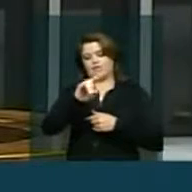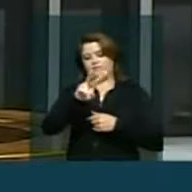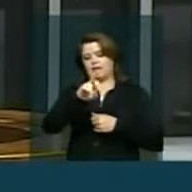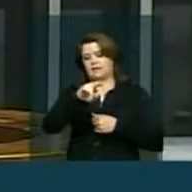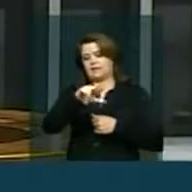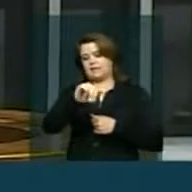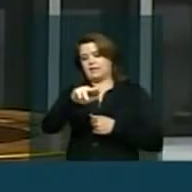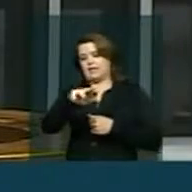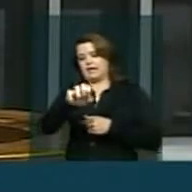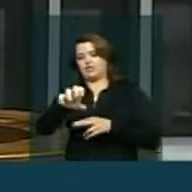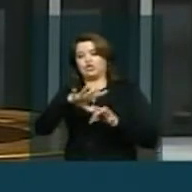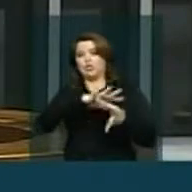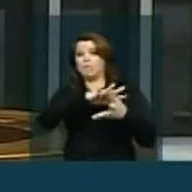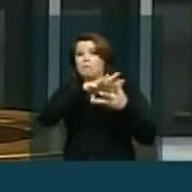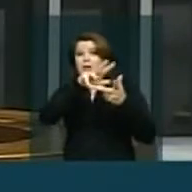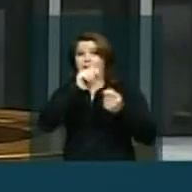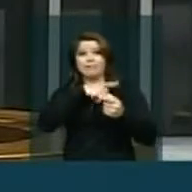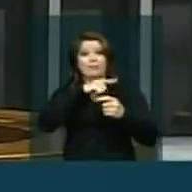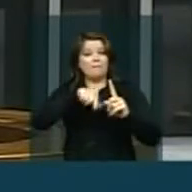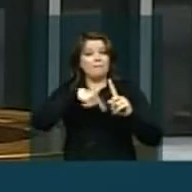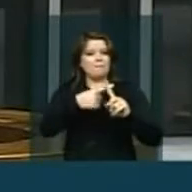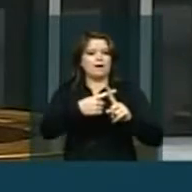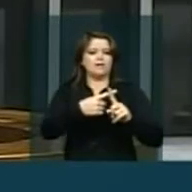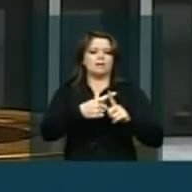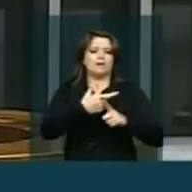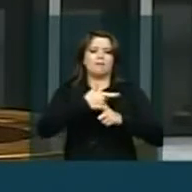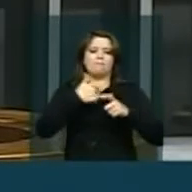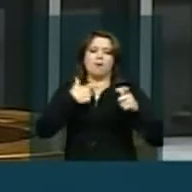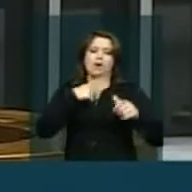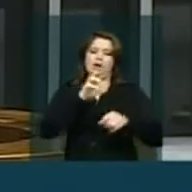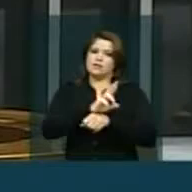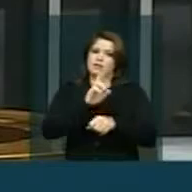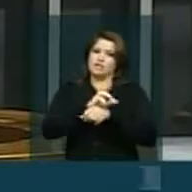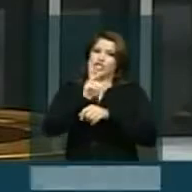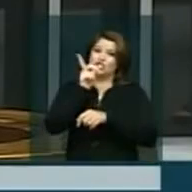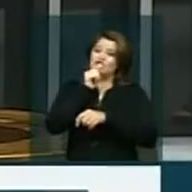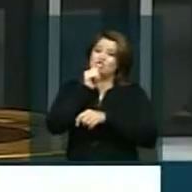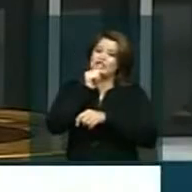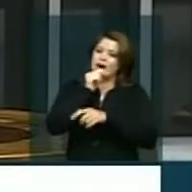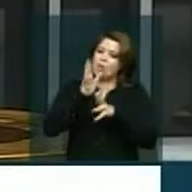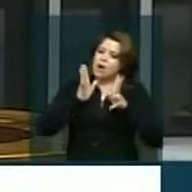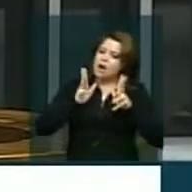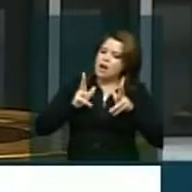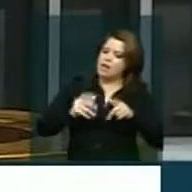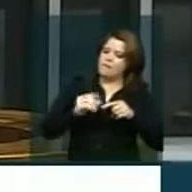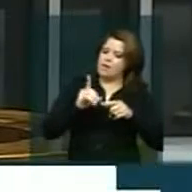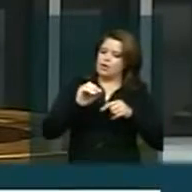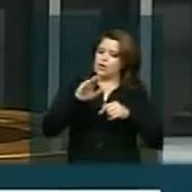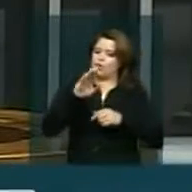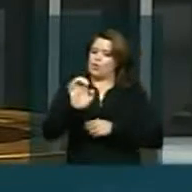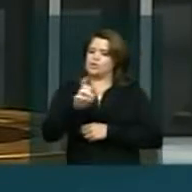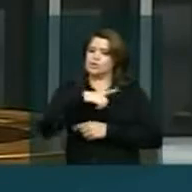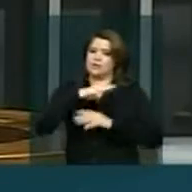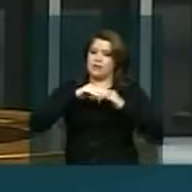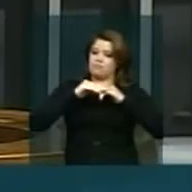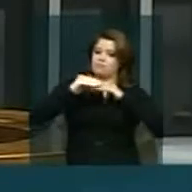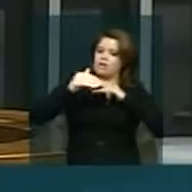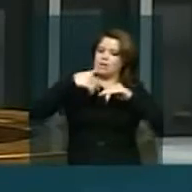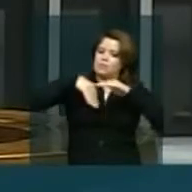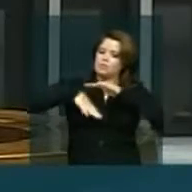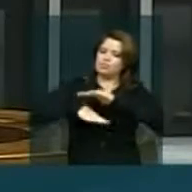metro quadrado do planeta. A maior reserva de água doce, tanto de superfície quanto